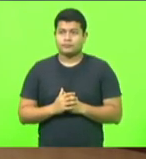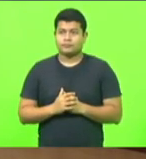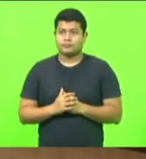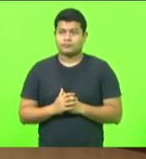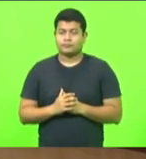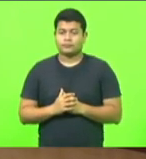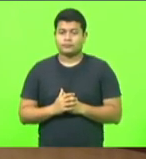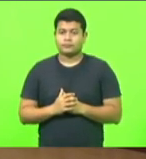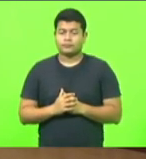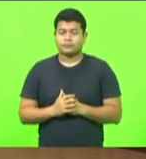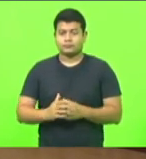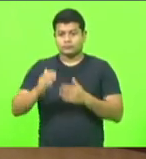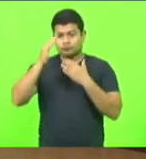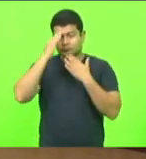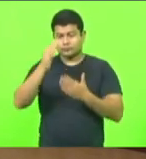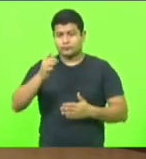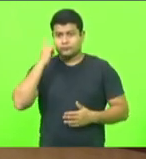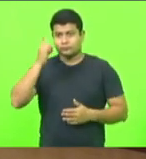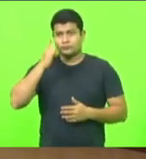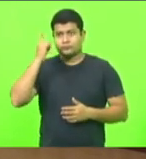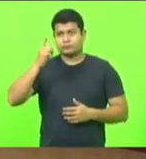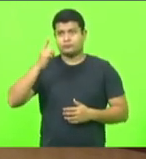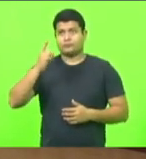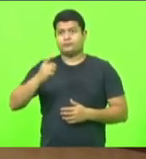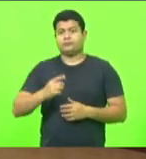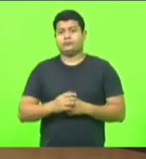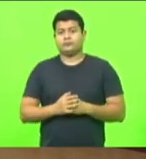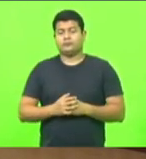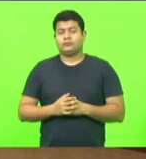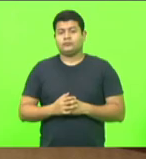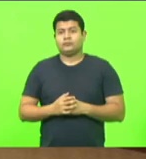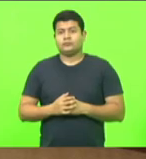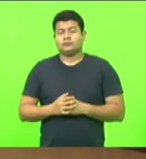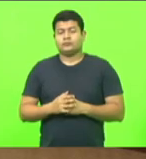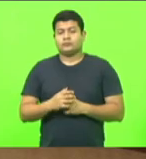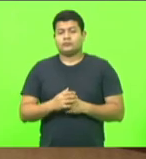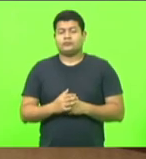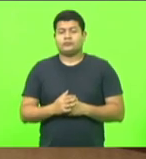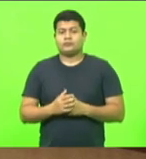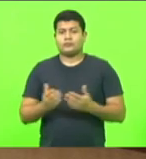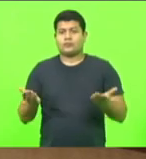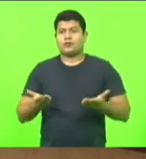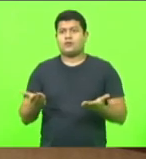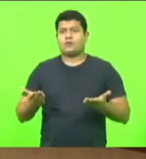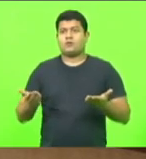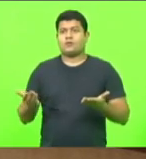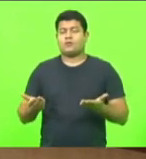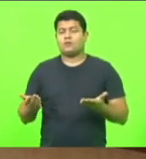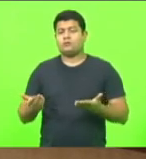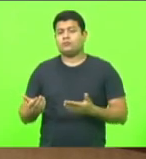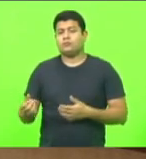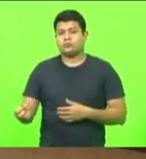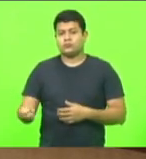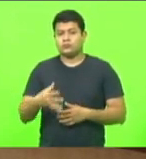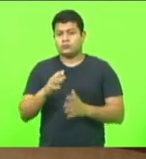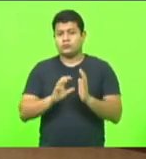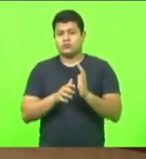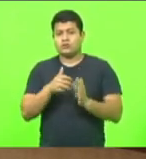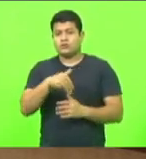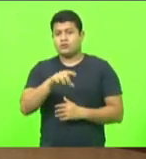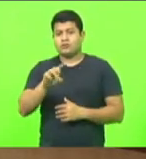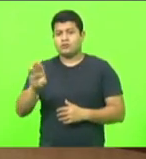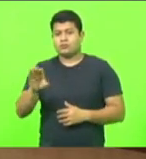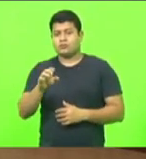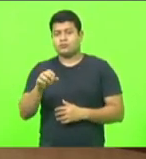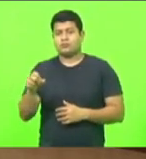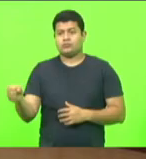Obrigado, deputado Adrianinho. Próximo bloco, bloco MDB, Partido Novo. Bom, presidente,